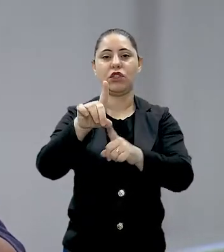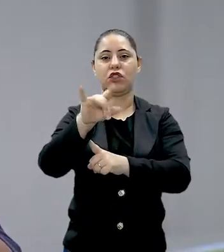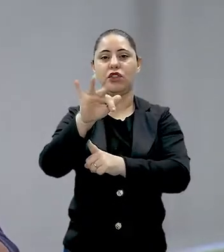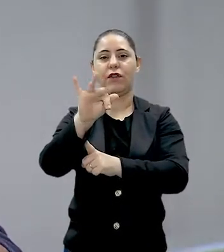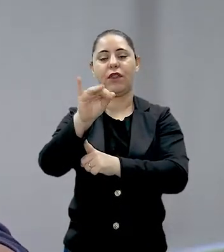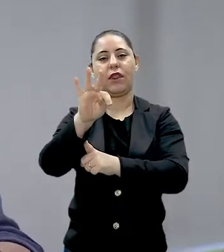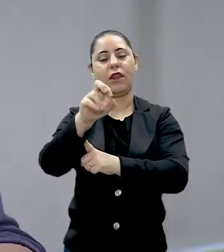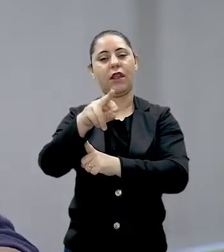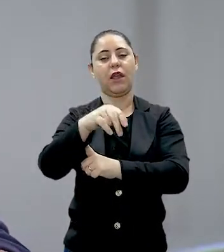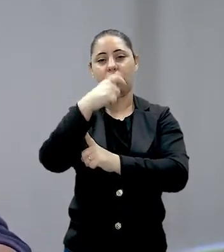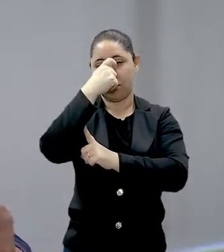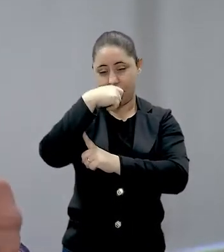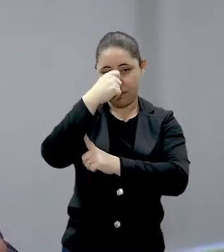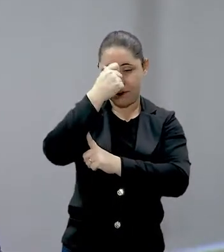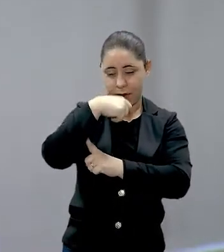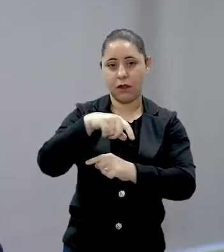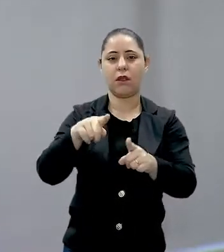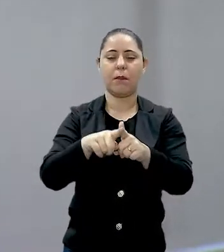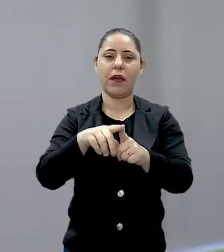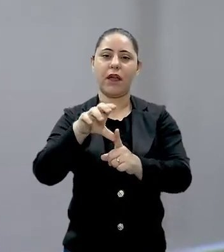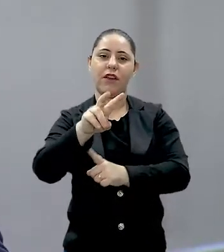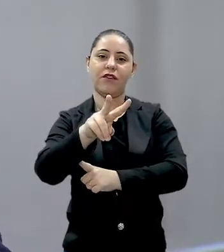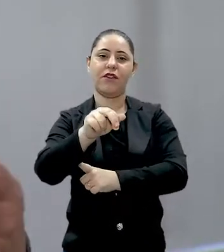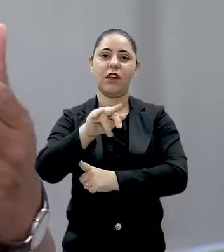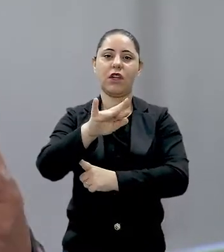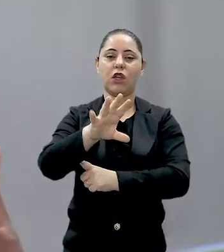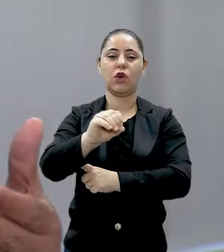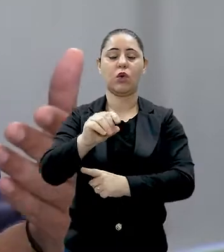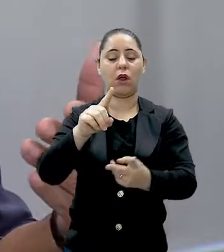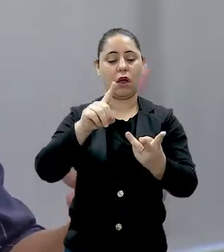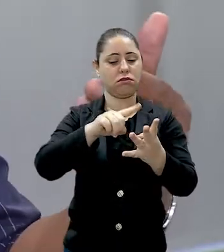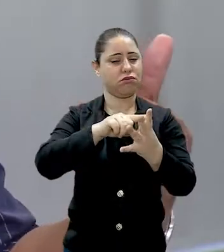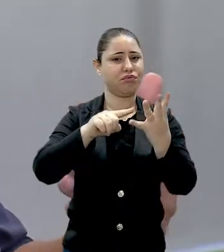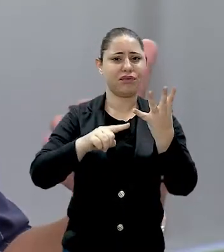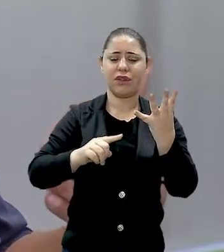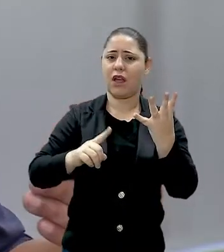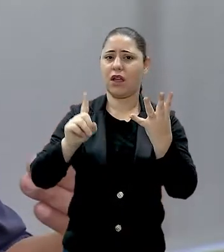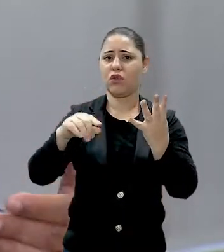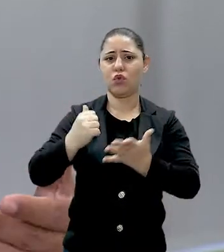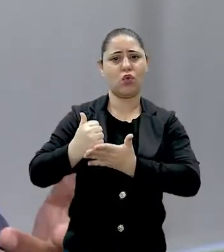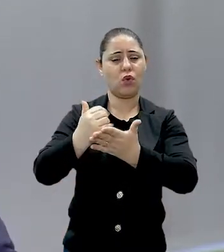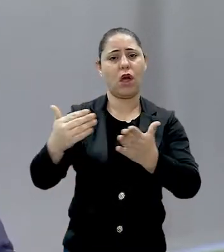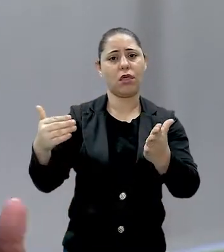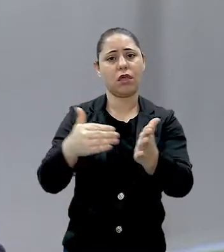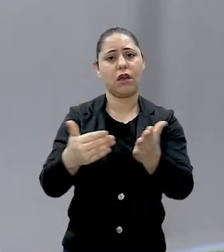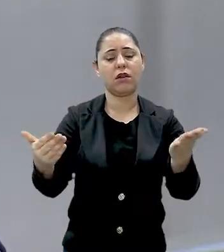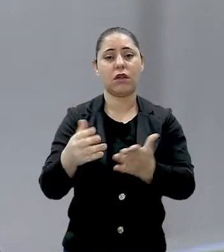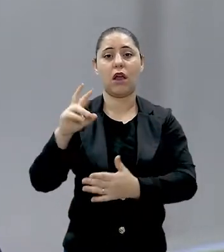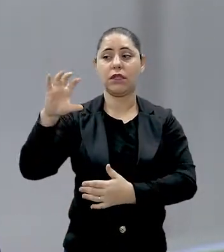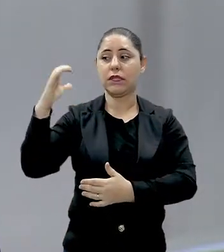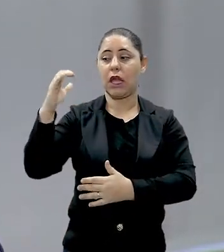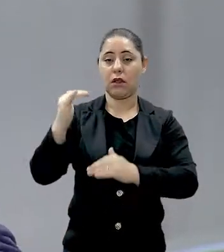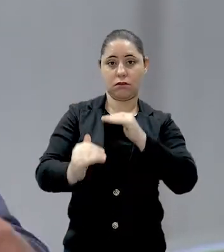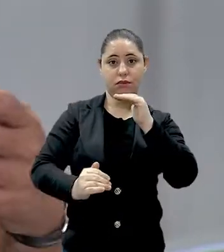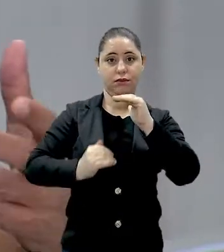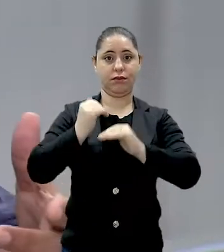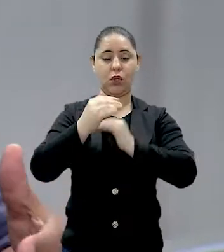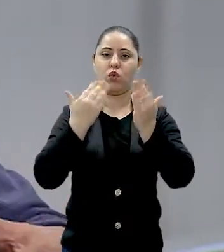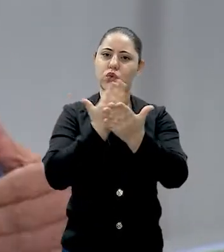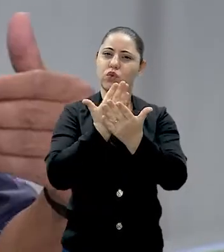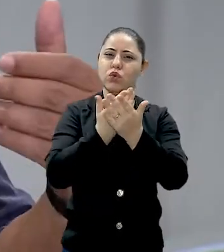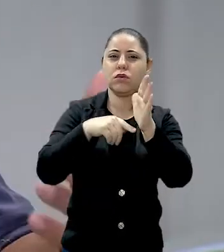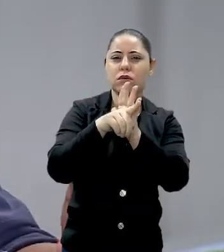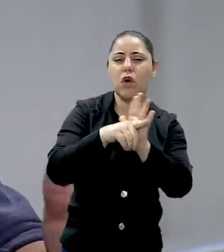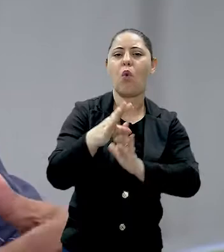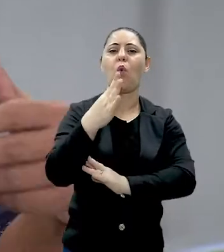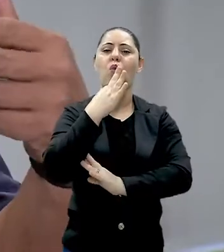difteria, varíola, a vacina da gripe agora. O que nos trouxe até aqui, hoje, foi a ciência, né? Foi o avanço,